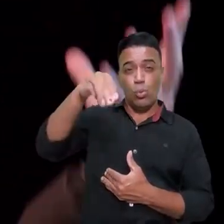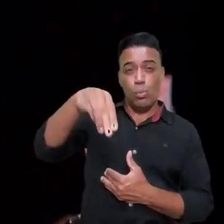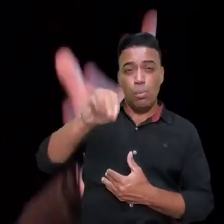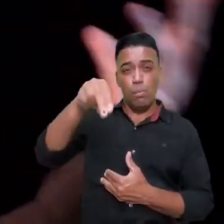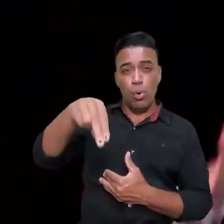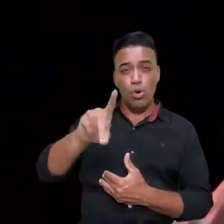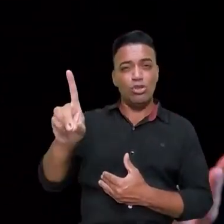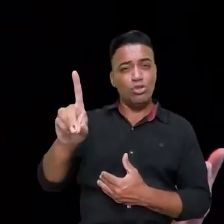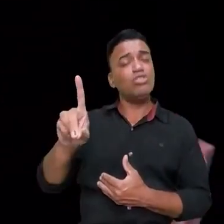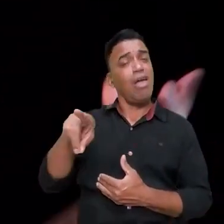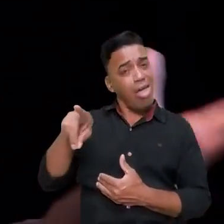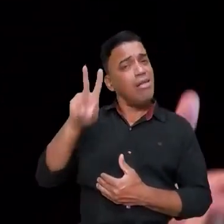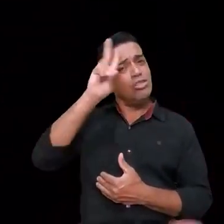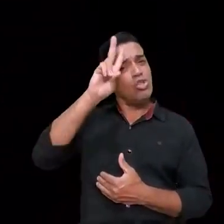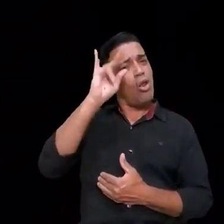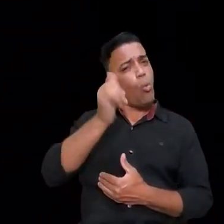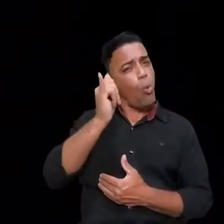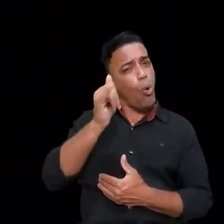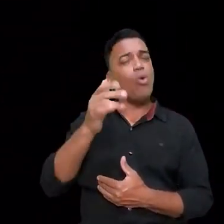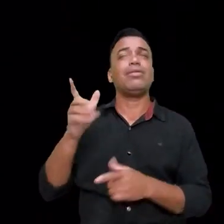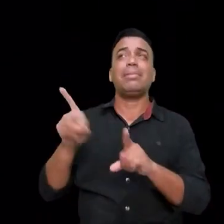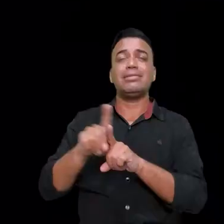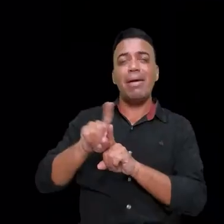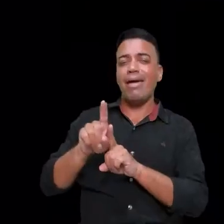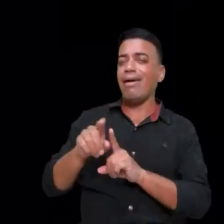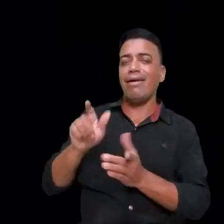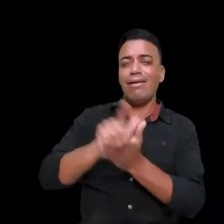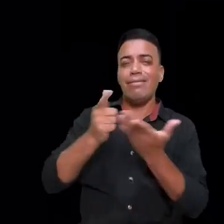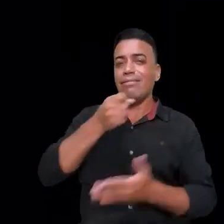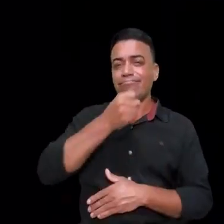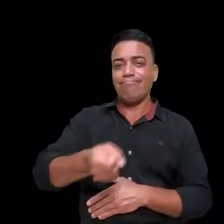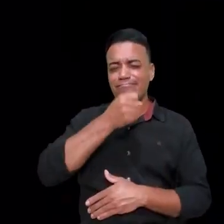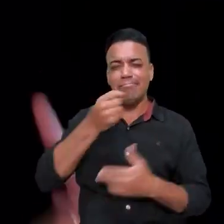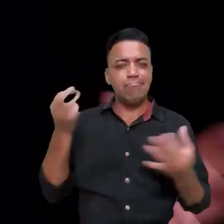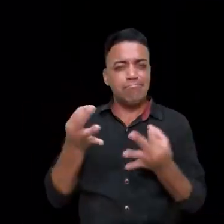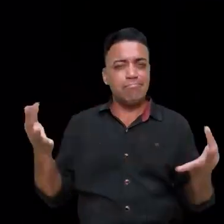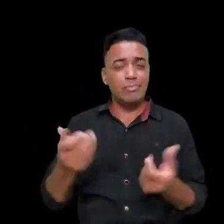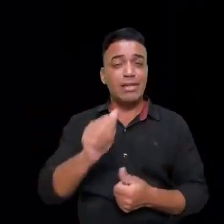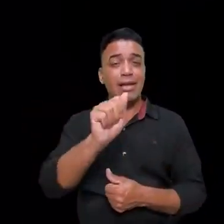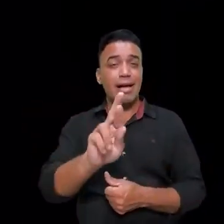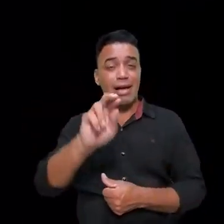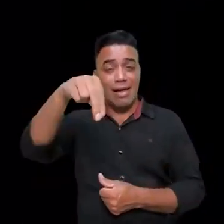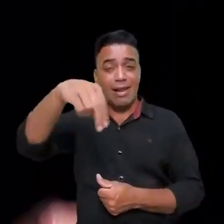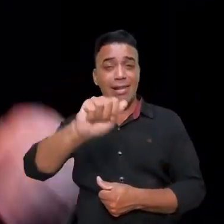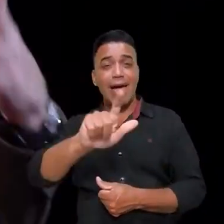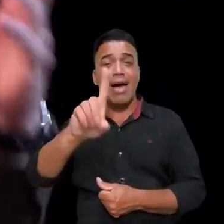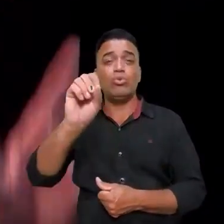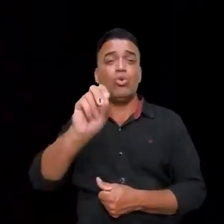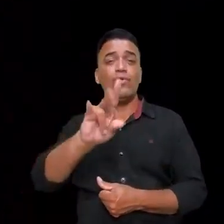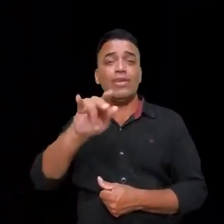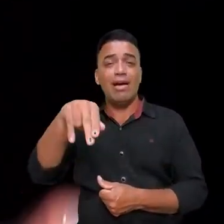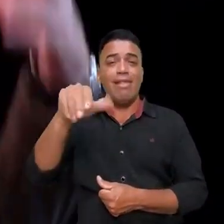né, mas também um contador de história, mas que também foi um grande repórter. Arnaldo Viana,